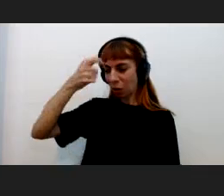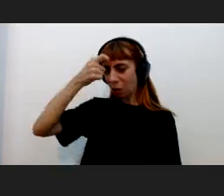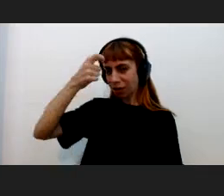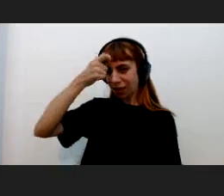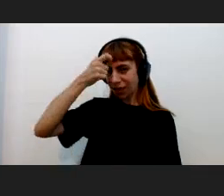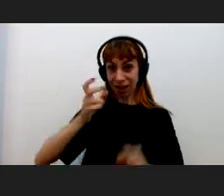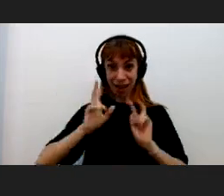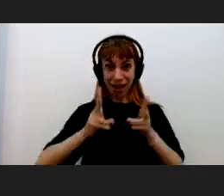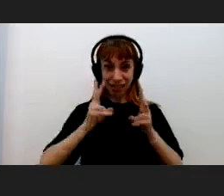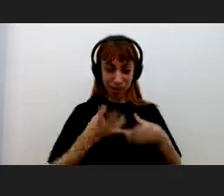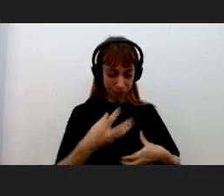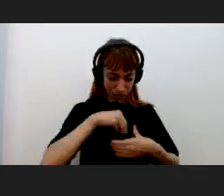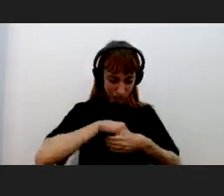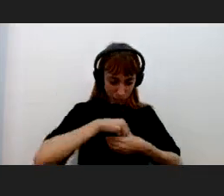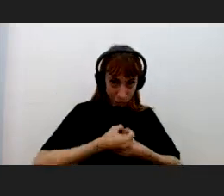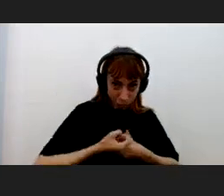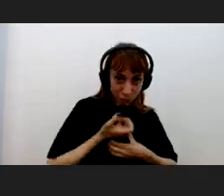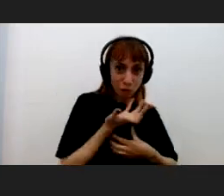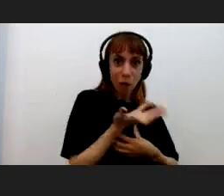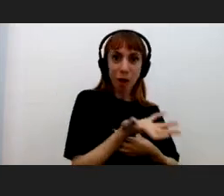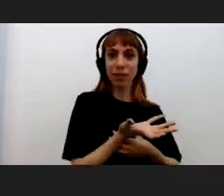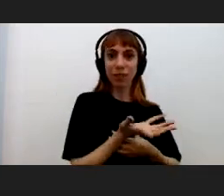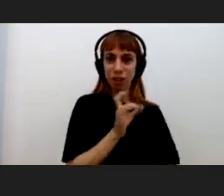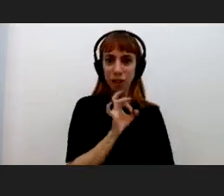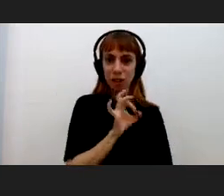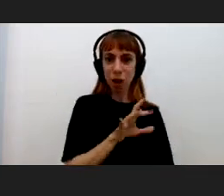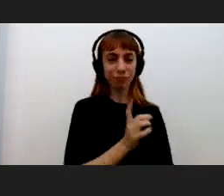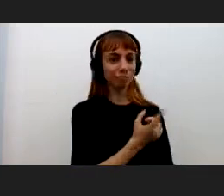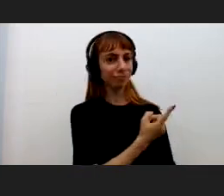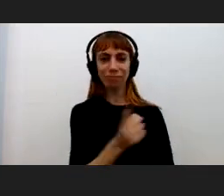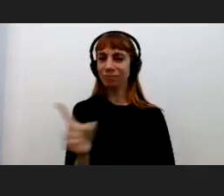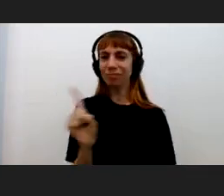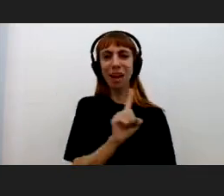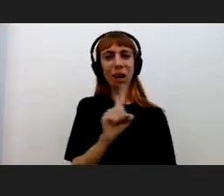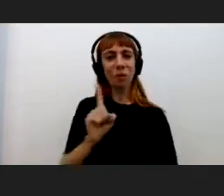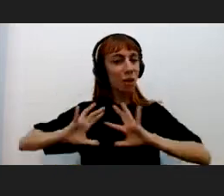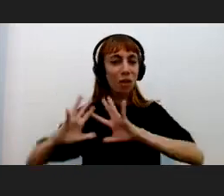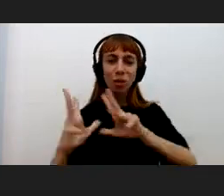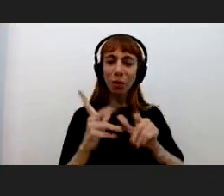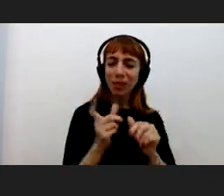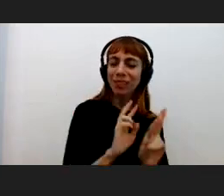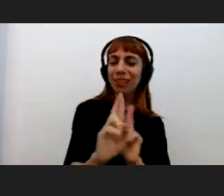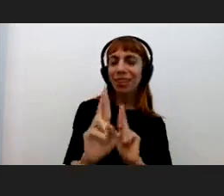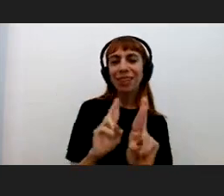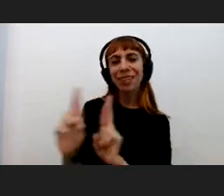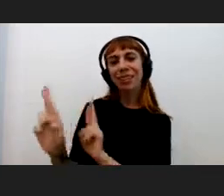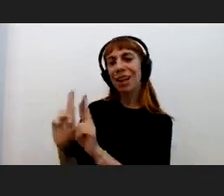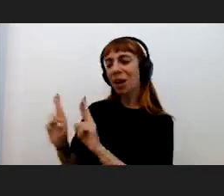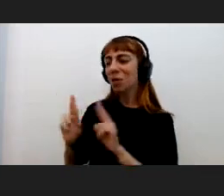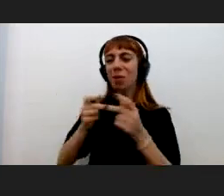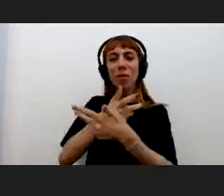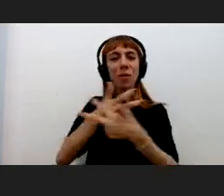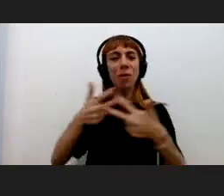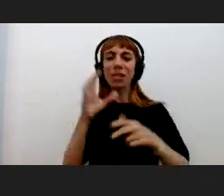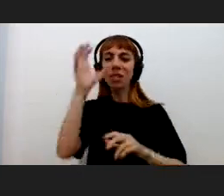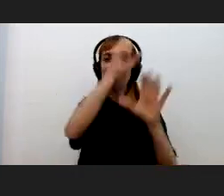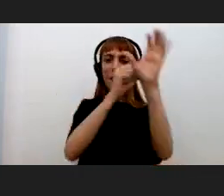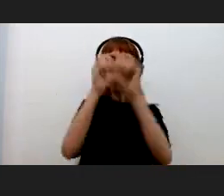fora, mas que é produto de todas as minhas relações, de tudo aquilo que eu aprendi ao longo da minha